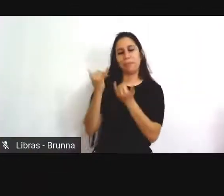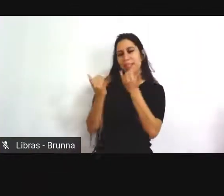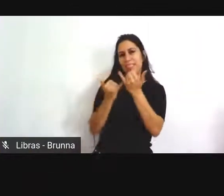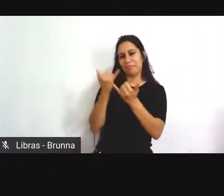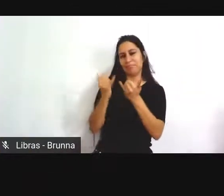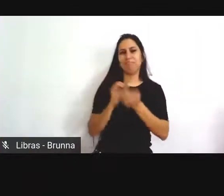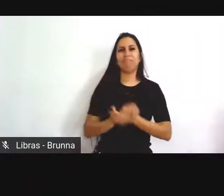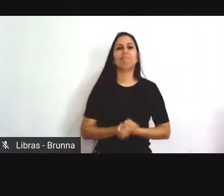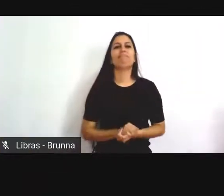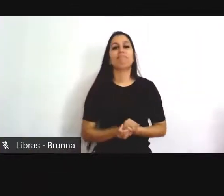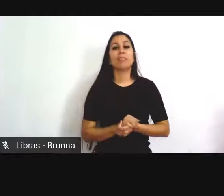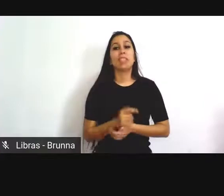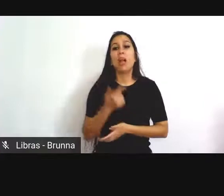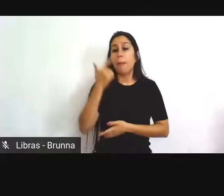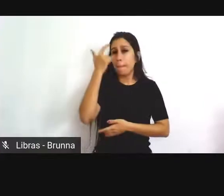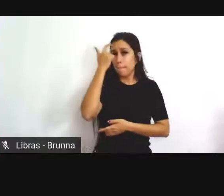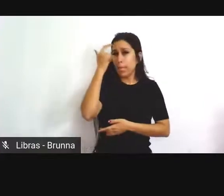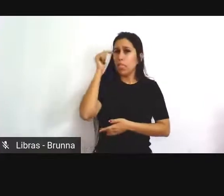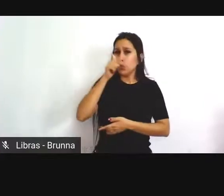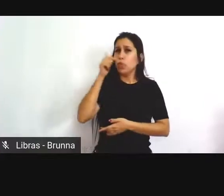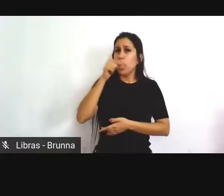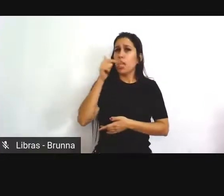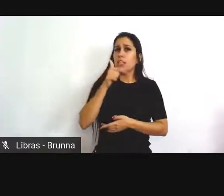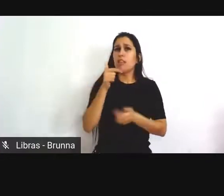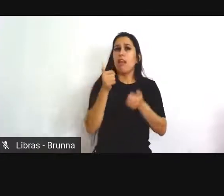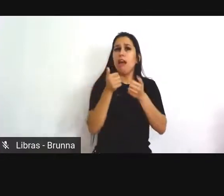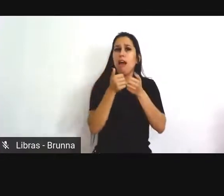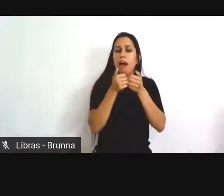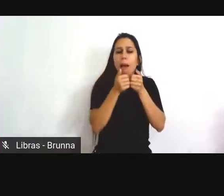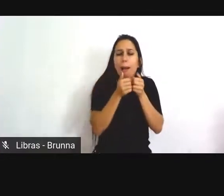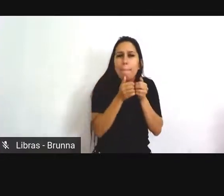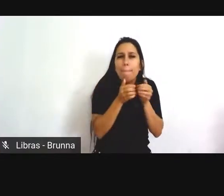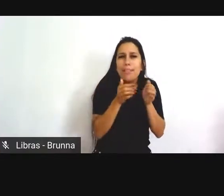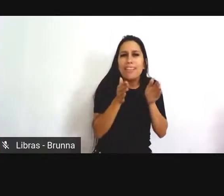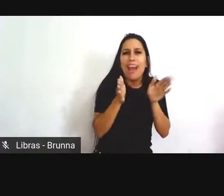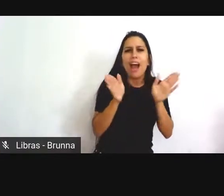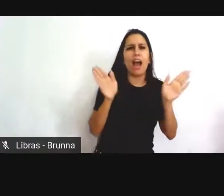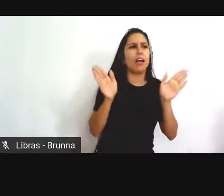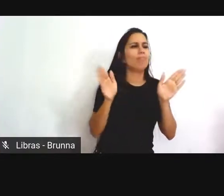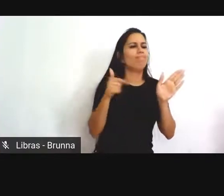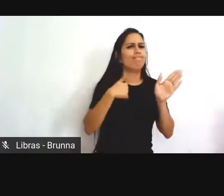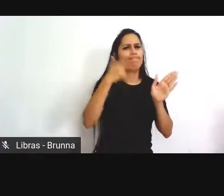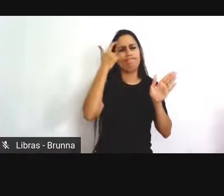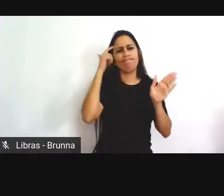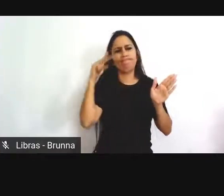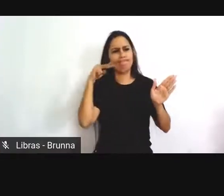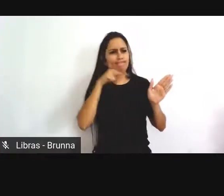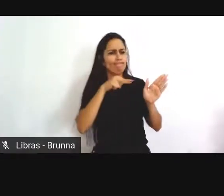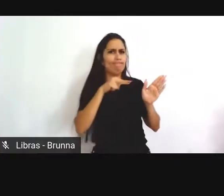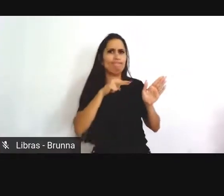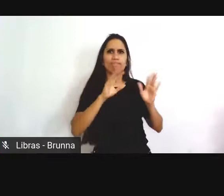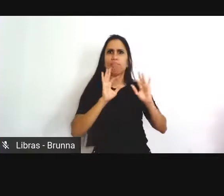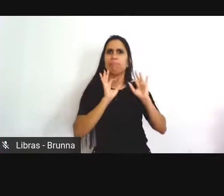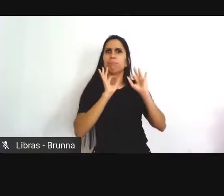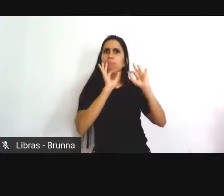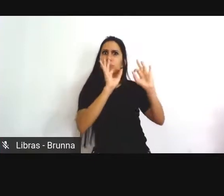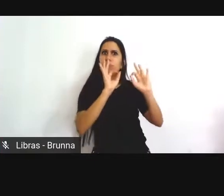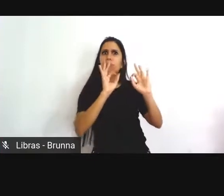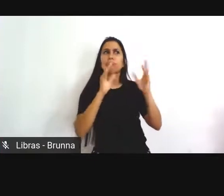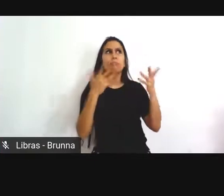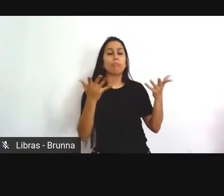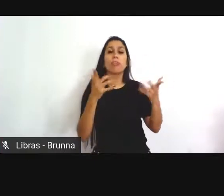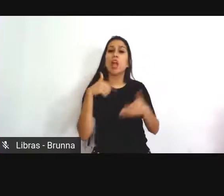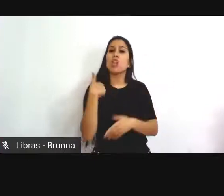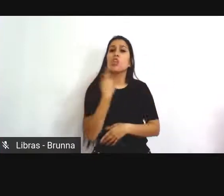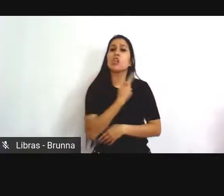eu acho esse ampliar uma oportunidade fantástica, né? De conviver, da gente aproveitar